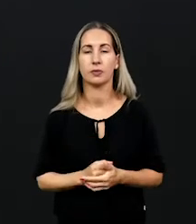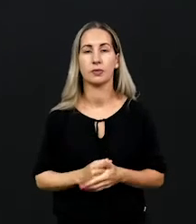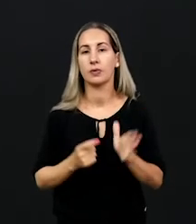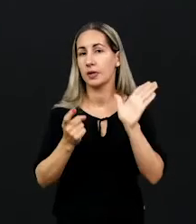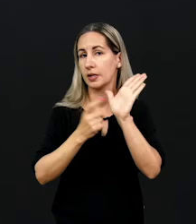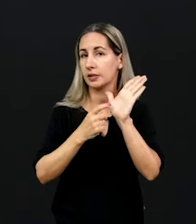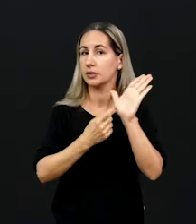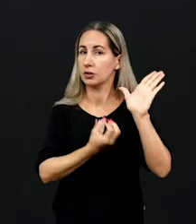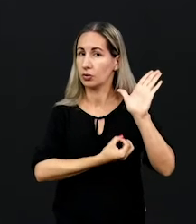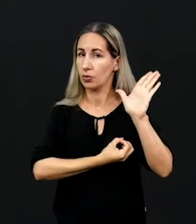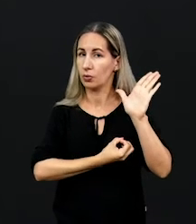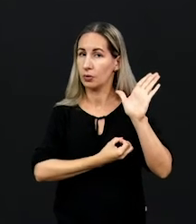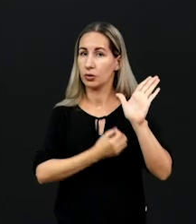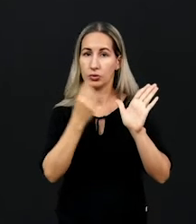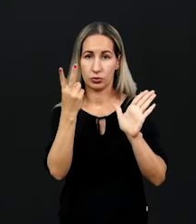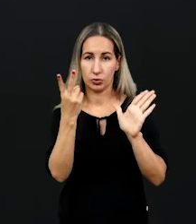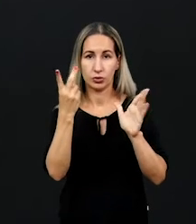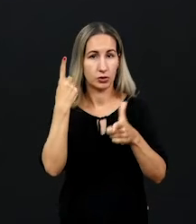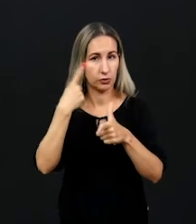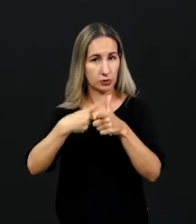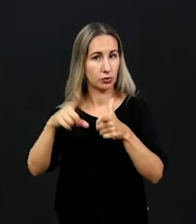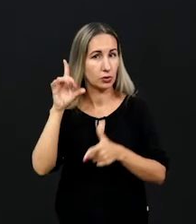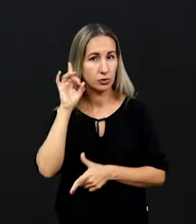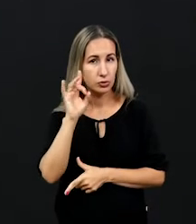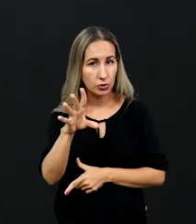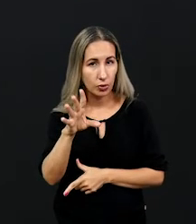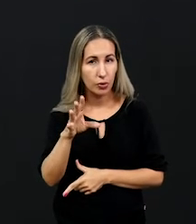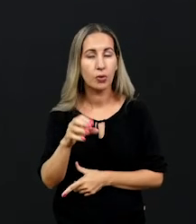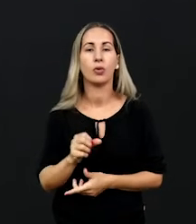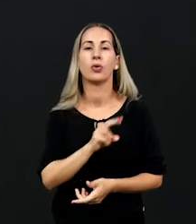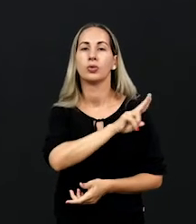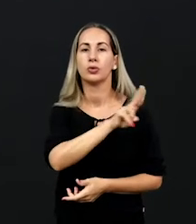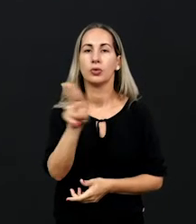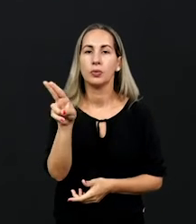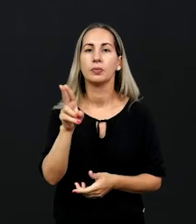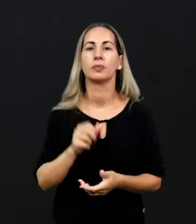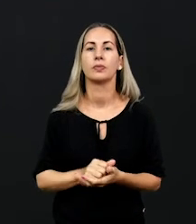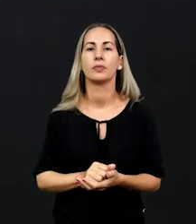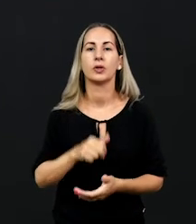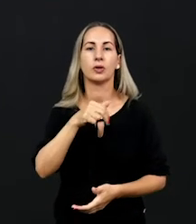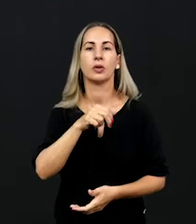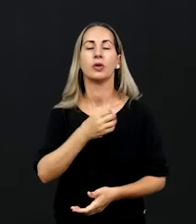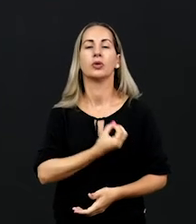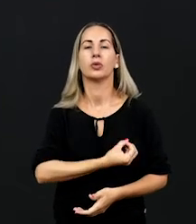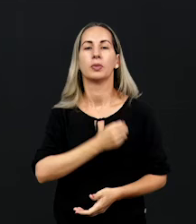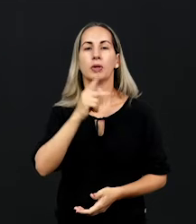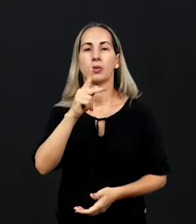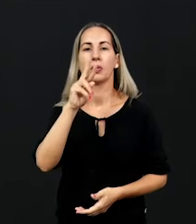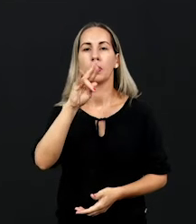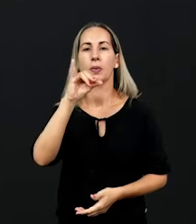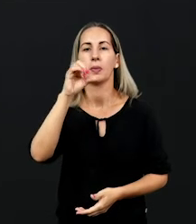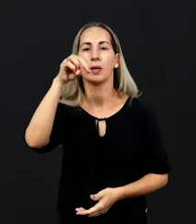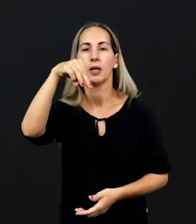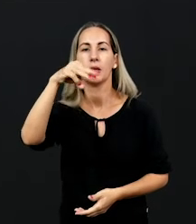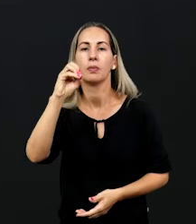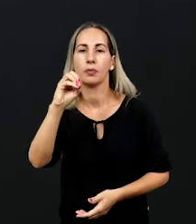esse número só possuir 2 divisores, ele é chamado de número primo.